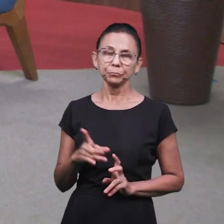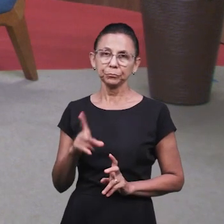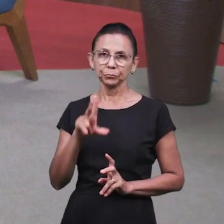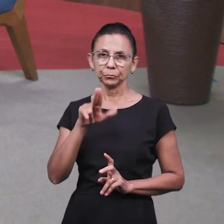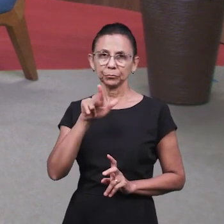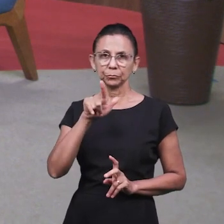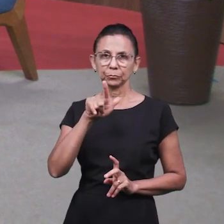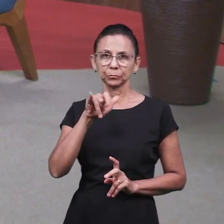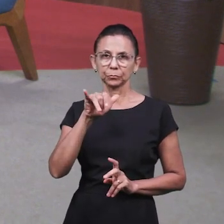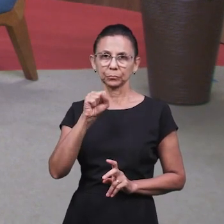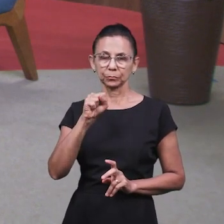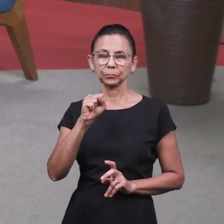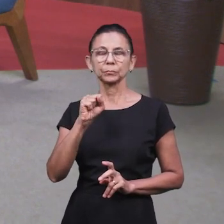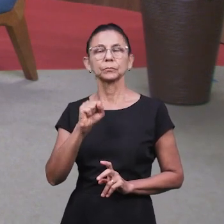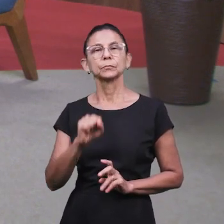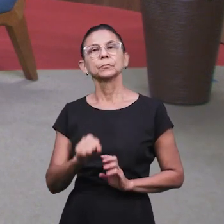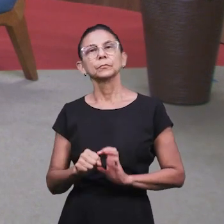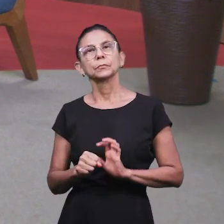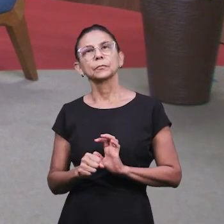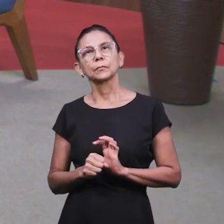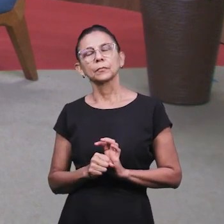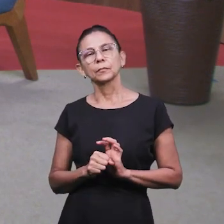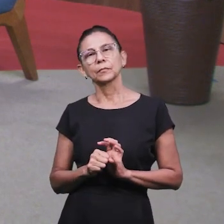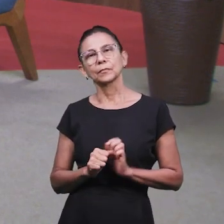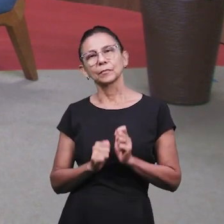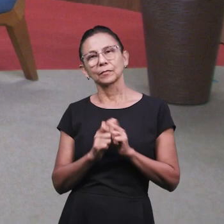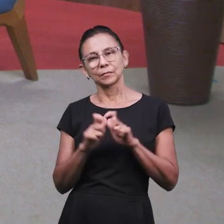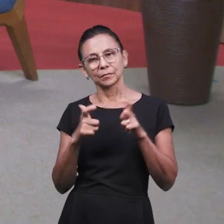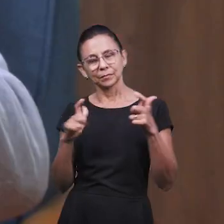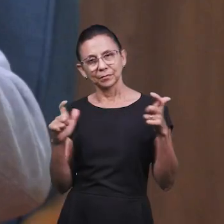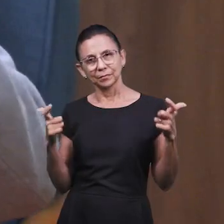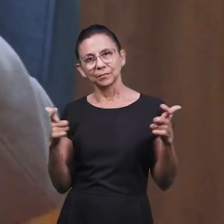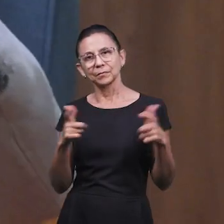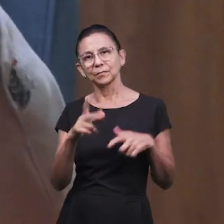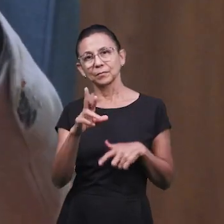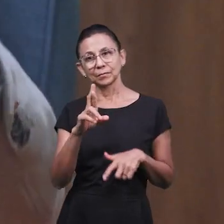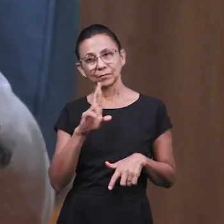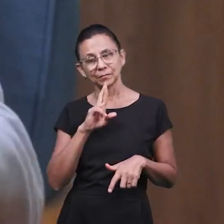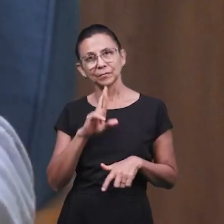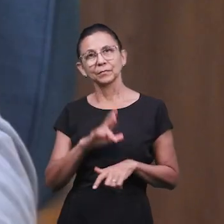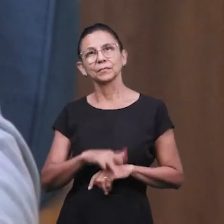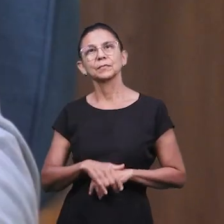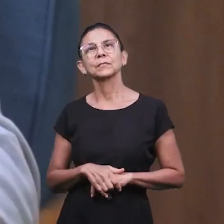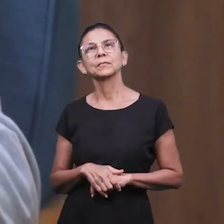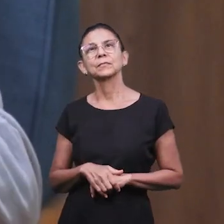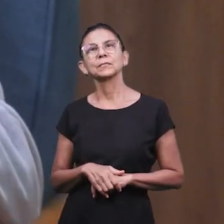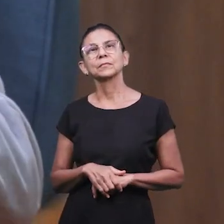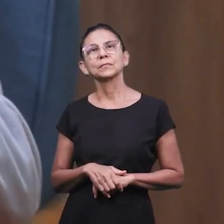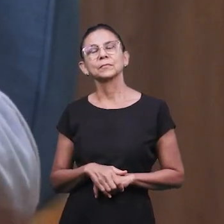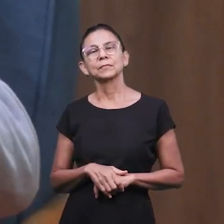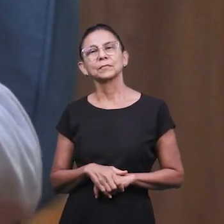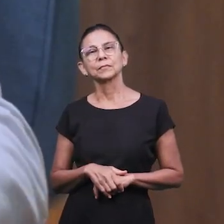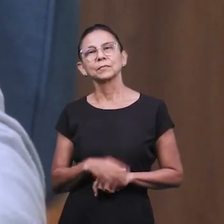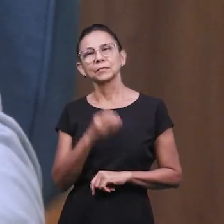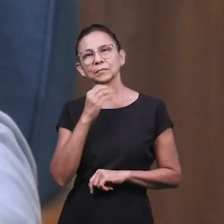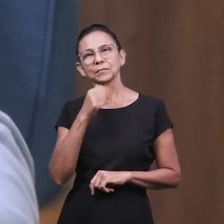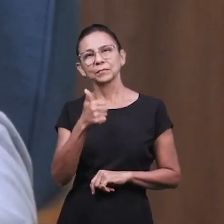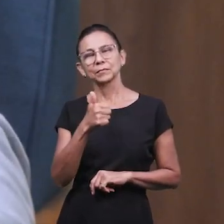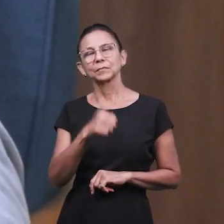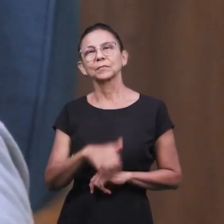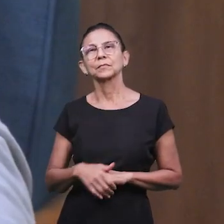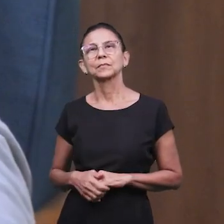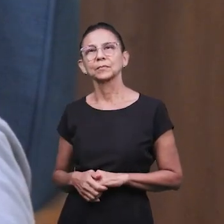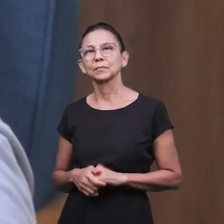usam ali o Luiz Rocha, né? Abordou até, ampliou mais a resposta, né? Mas uma